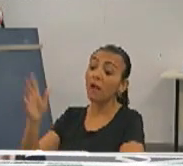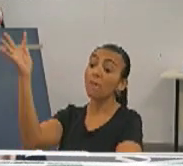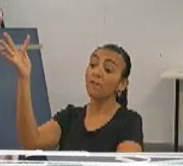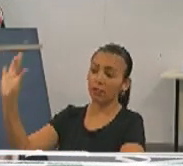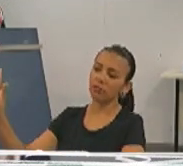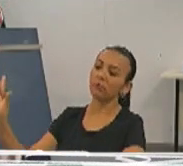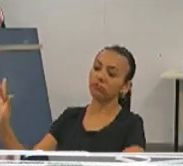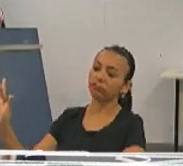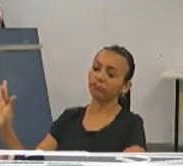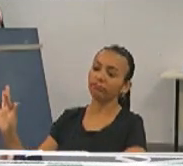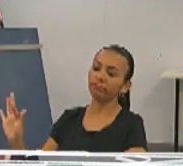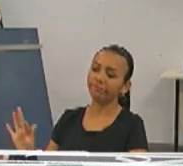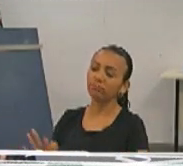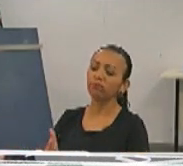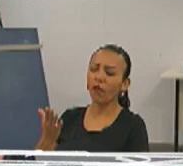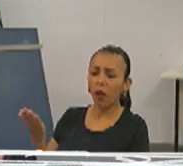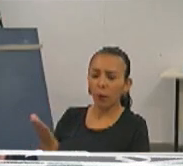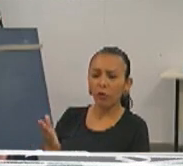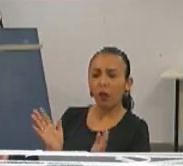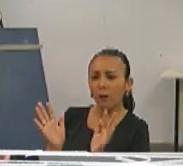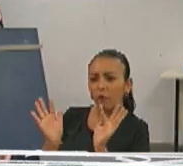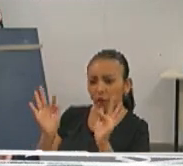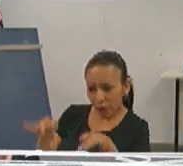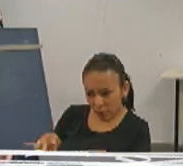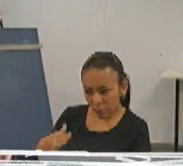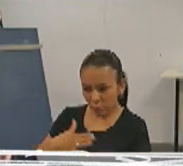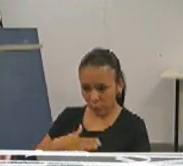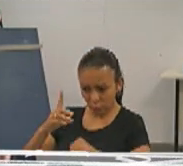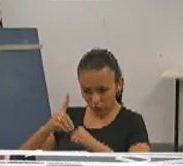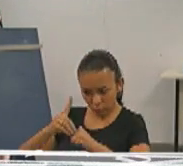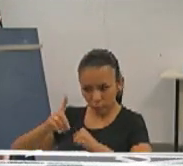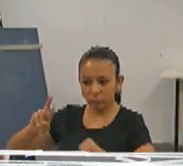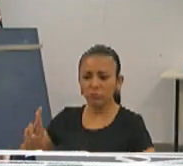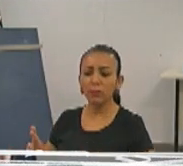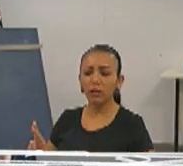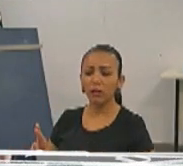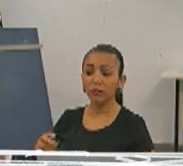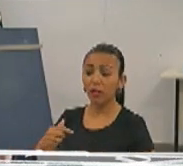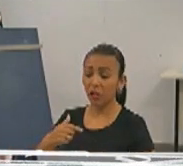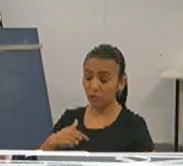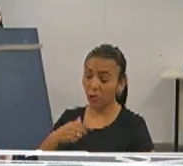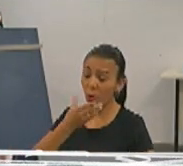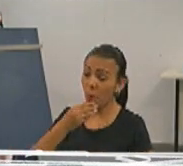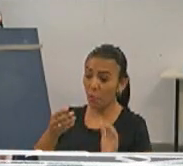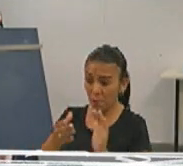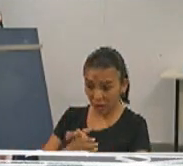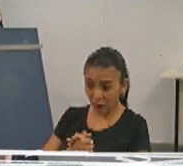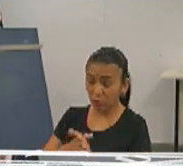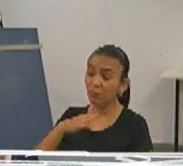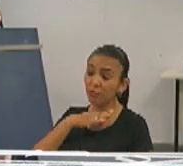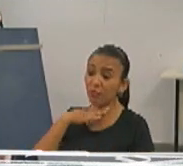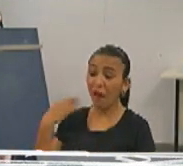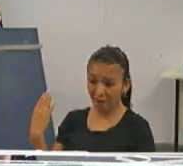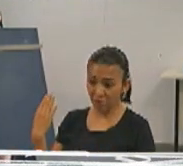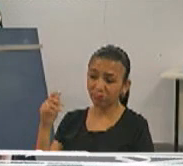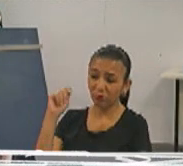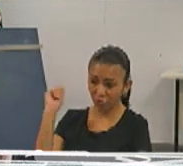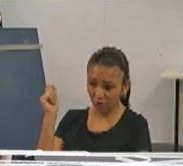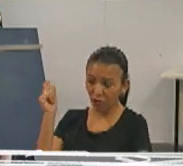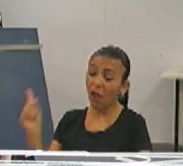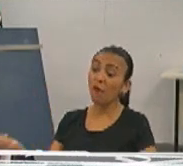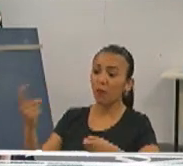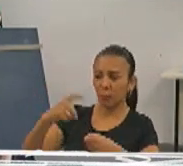Terminando esse doutorado, fiquei viúva no Rio Grande do Sul e voltei para Campo Grande, onde eu dei